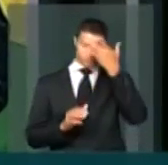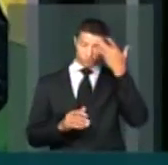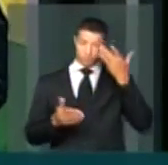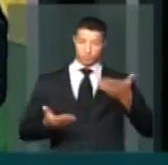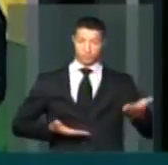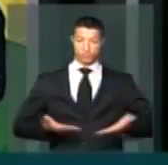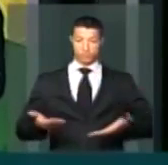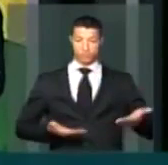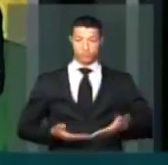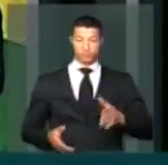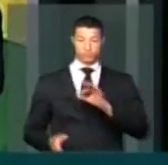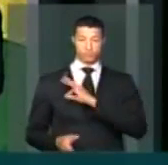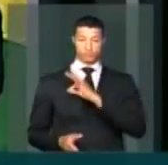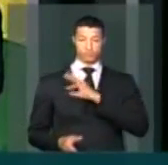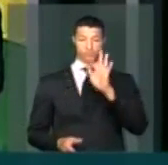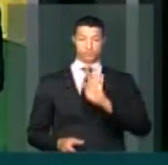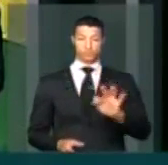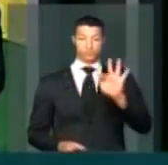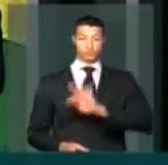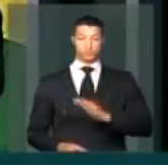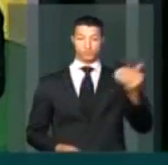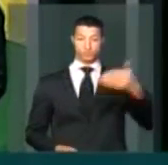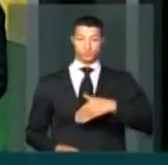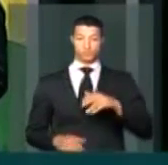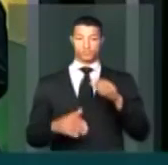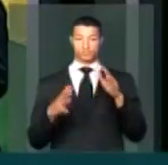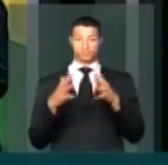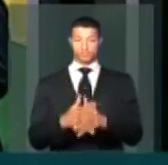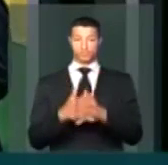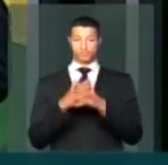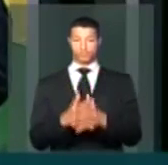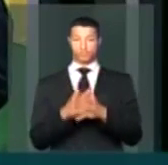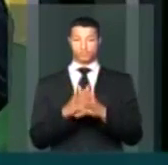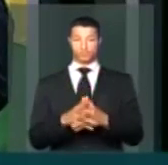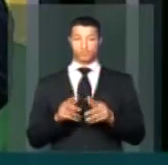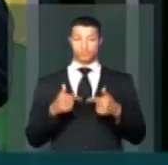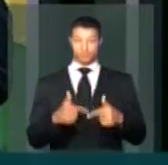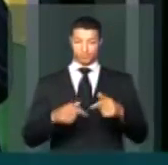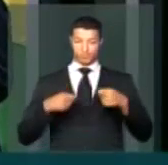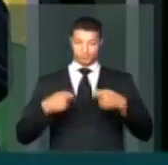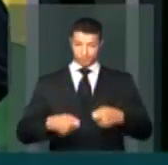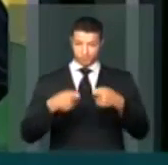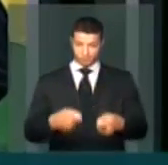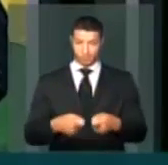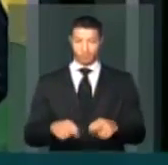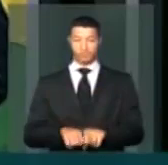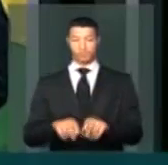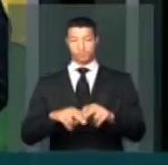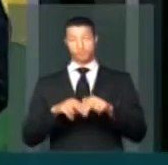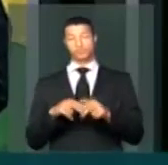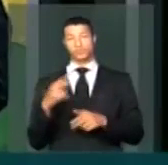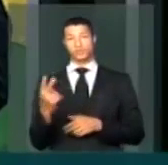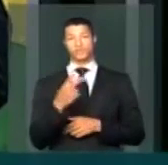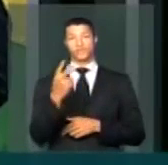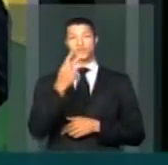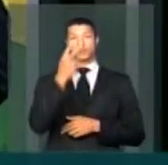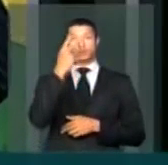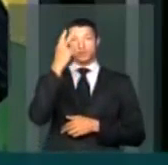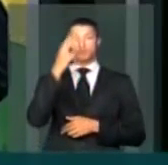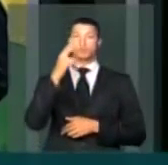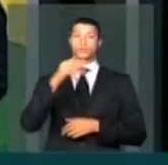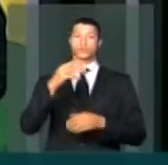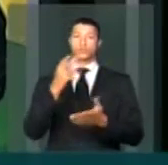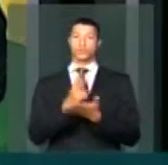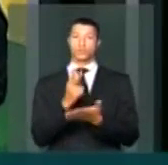servidores da Polícia Federal vêm travando uma longa batalha pela valorização